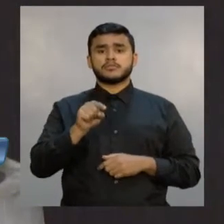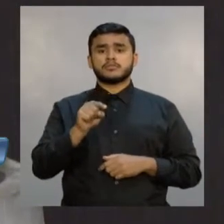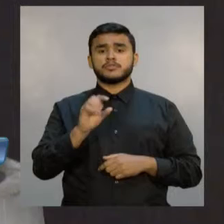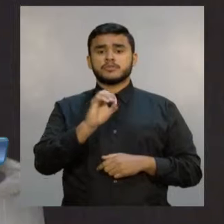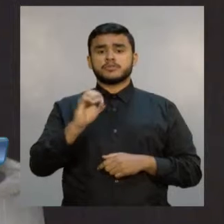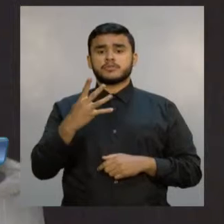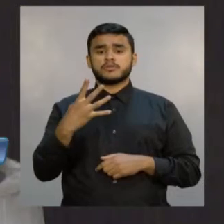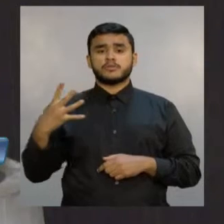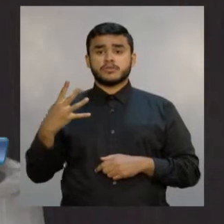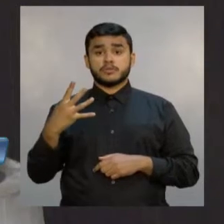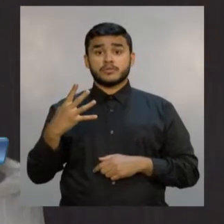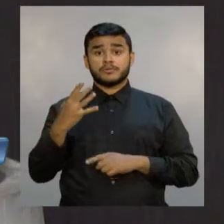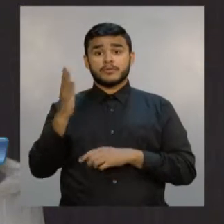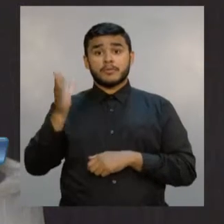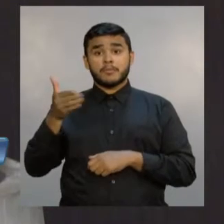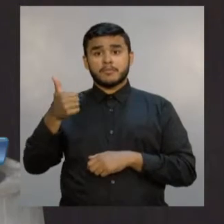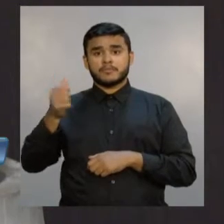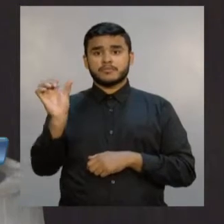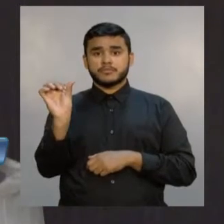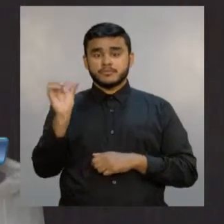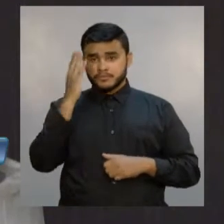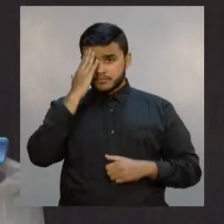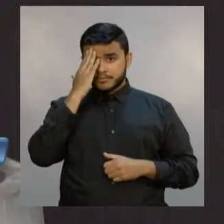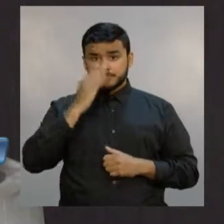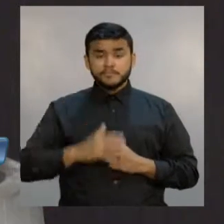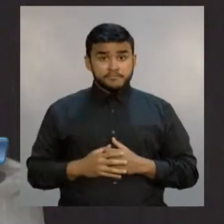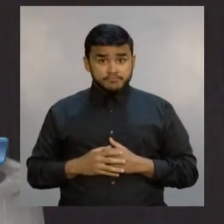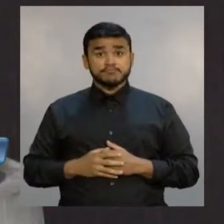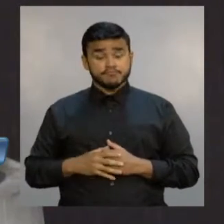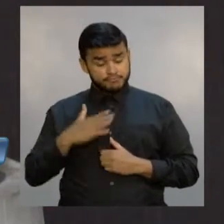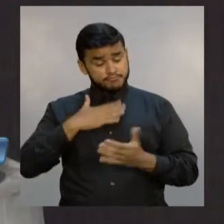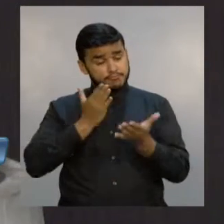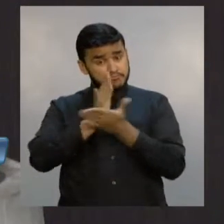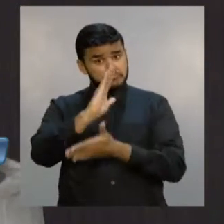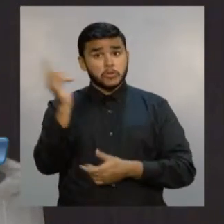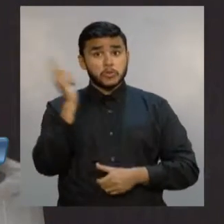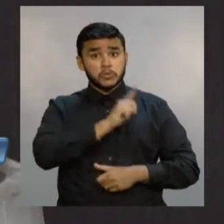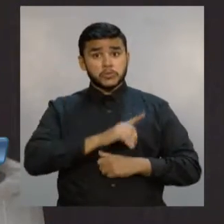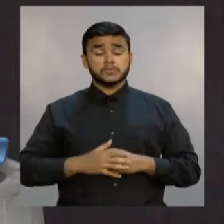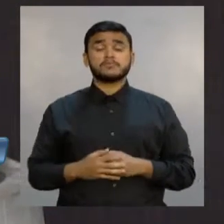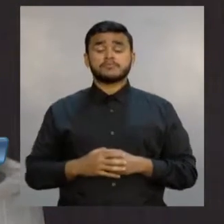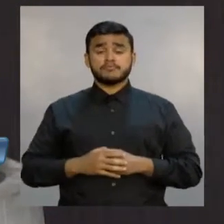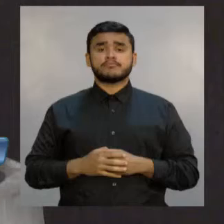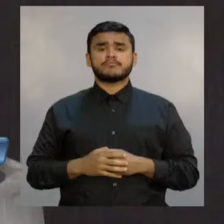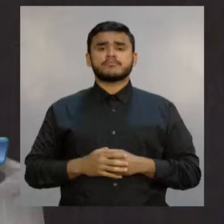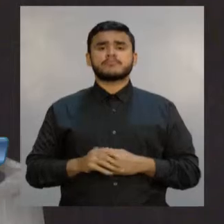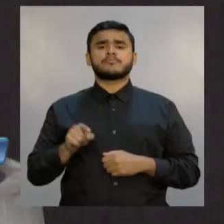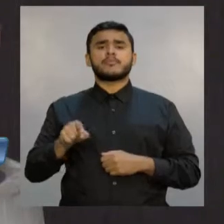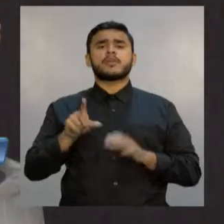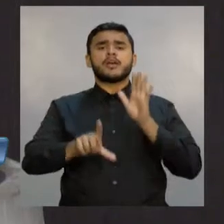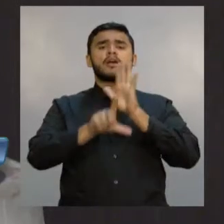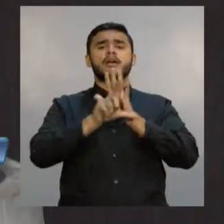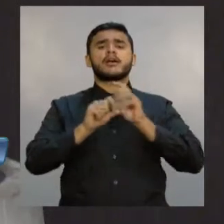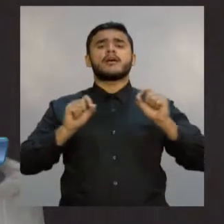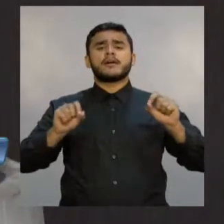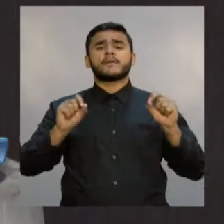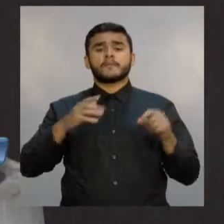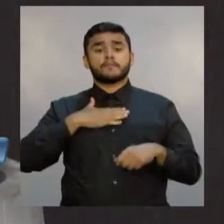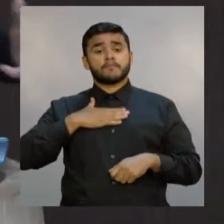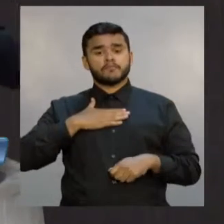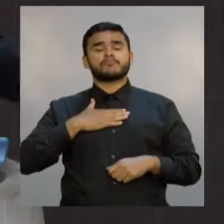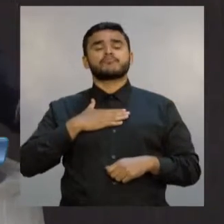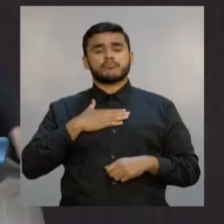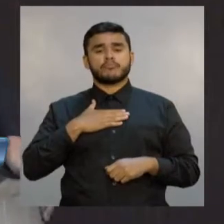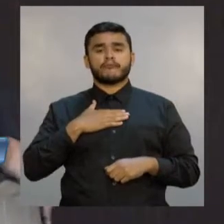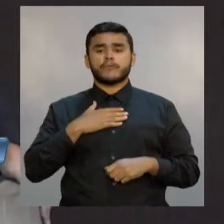16.044 de 2016. É uma lei que é de autoria do nosso mandato,